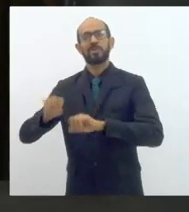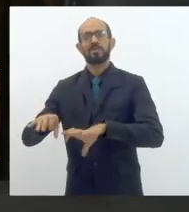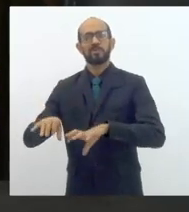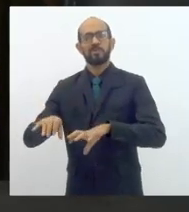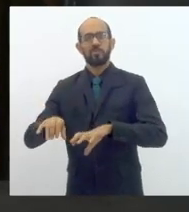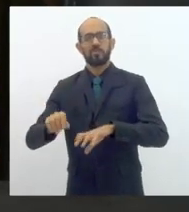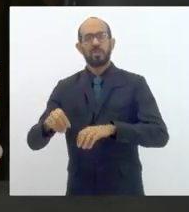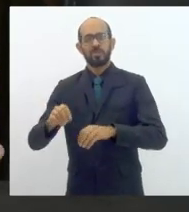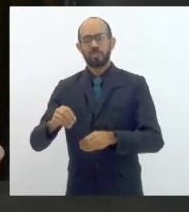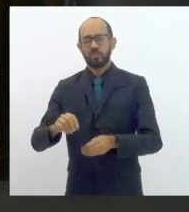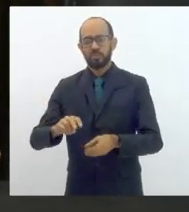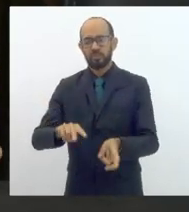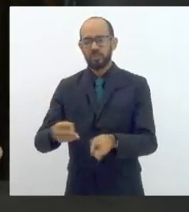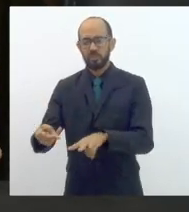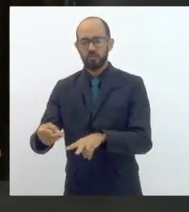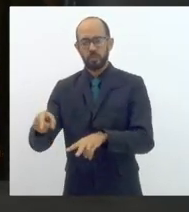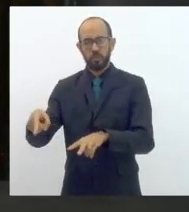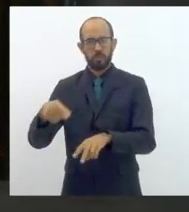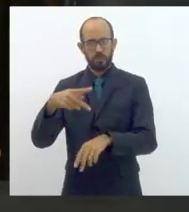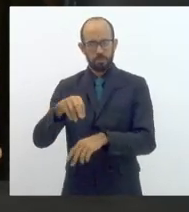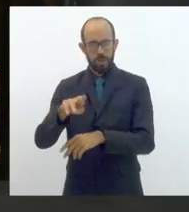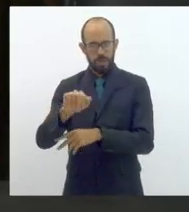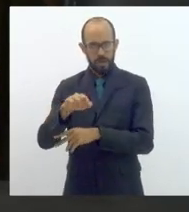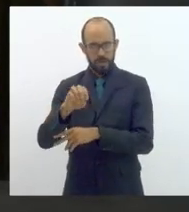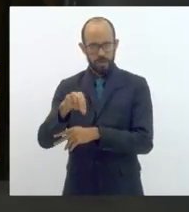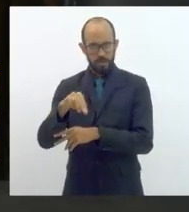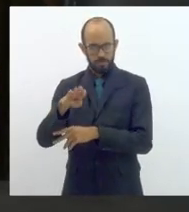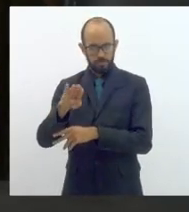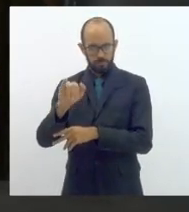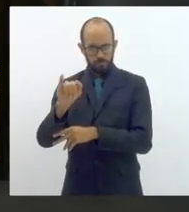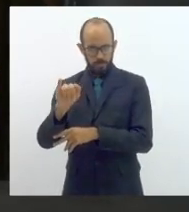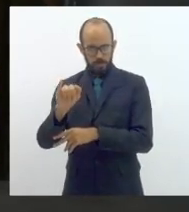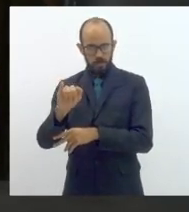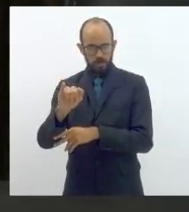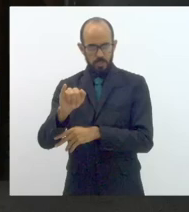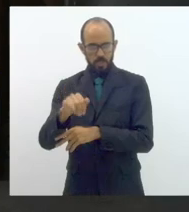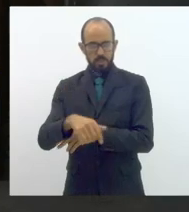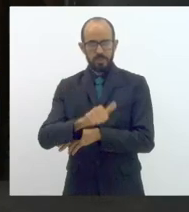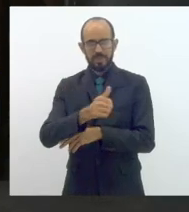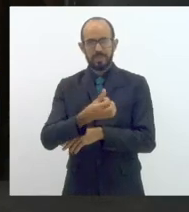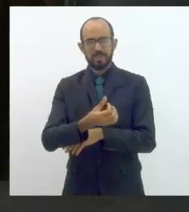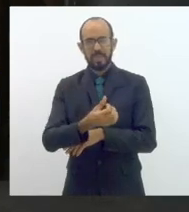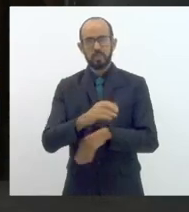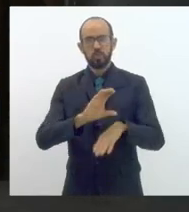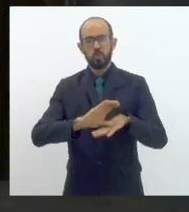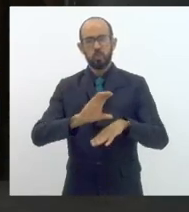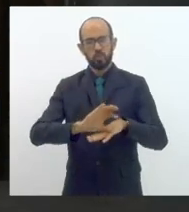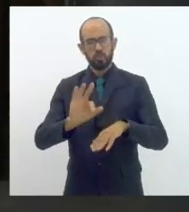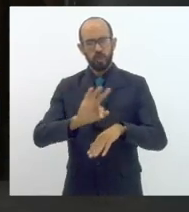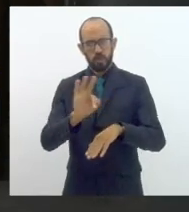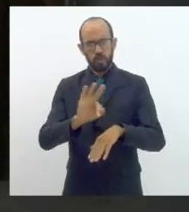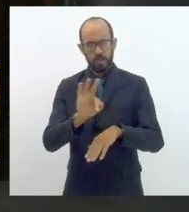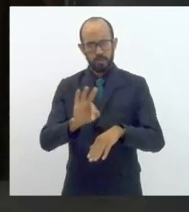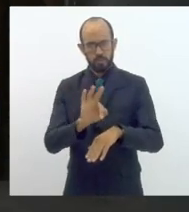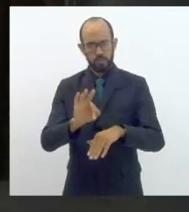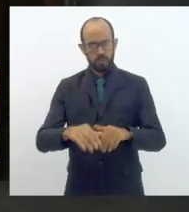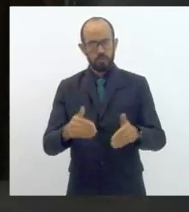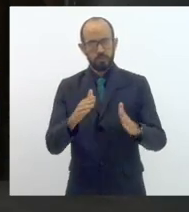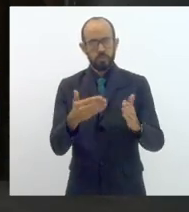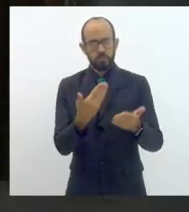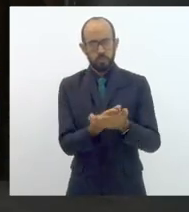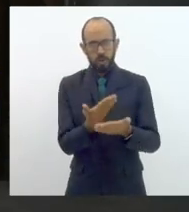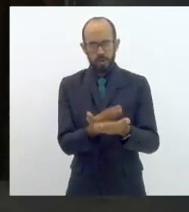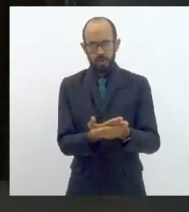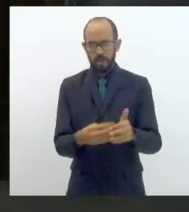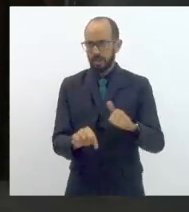cidade de Paracambi. Hoje tem lá 16 cursos superiores, 7 de pós-graduação, uma escola técnica estadual, uma escola técnica federal, uma